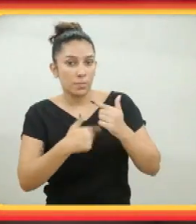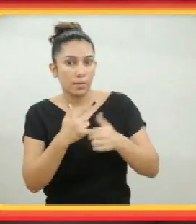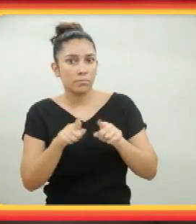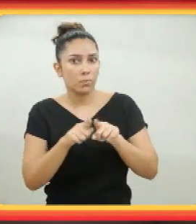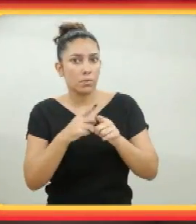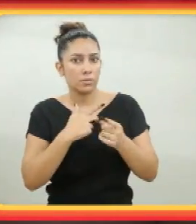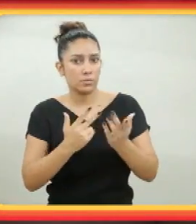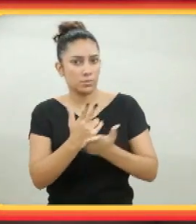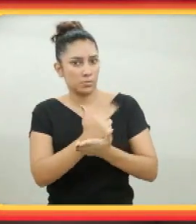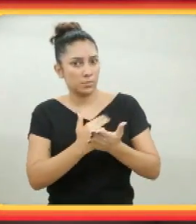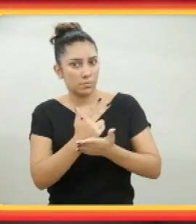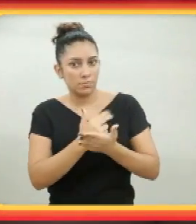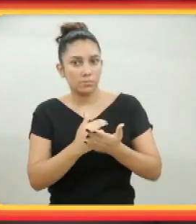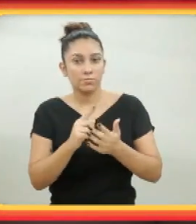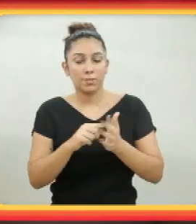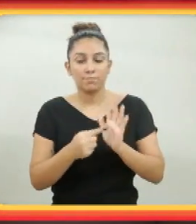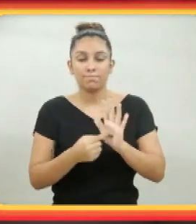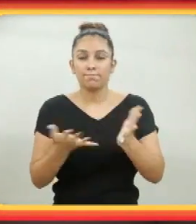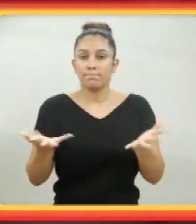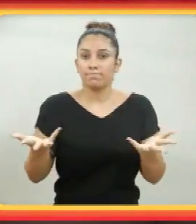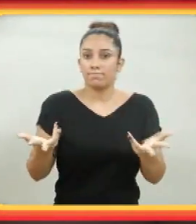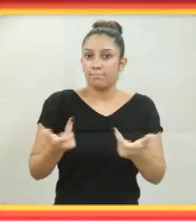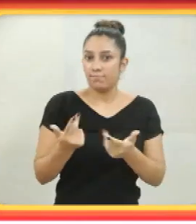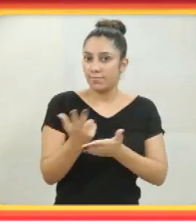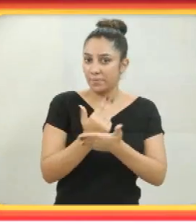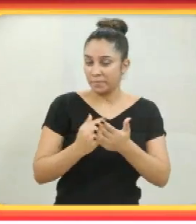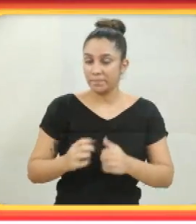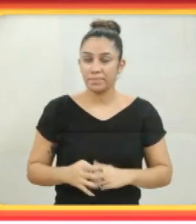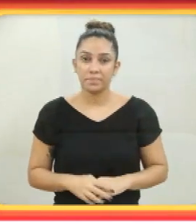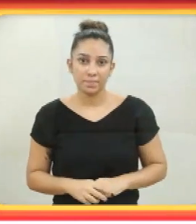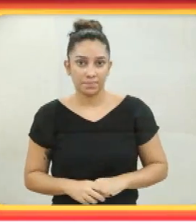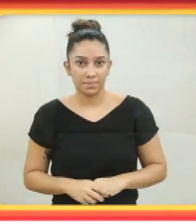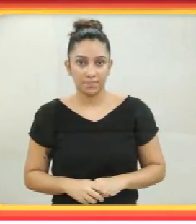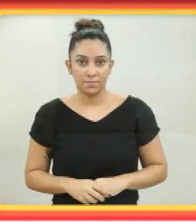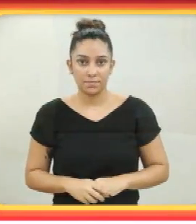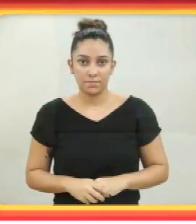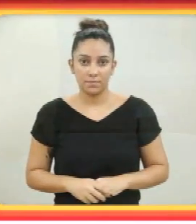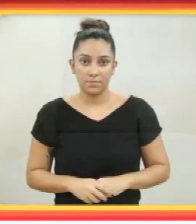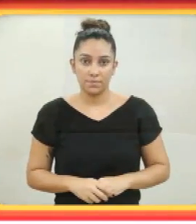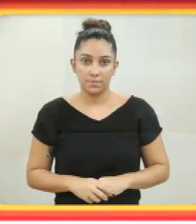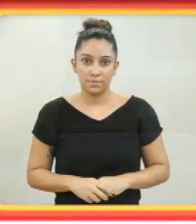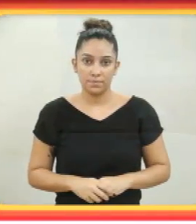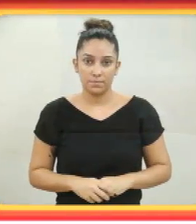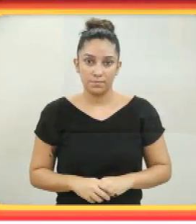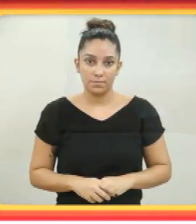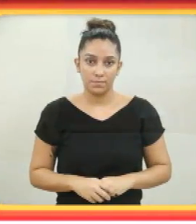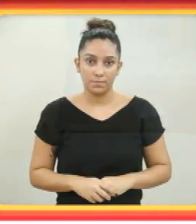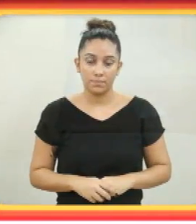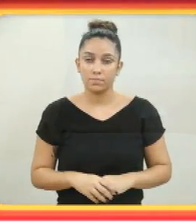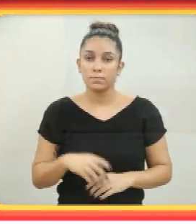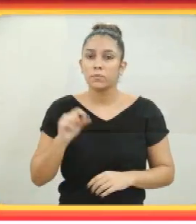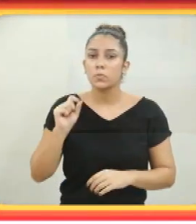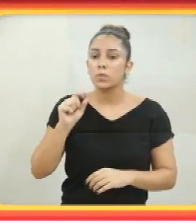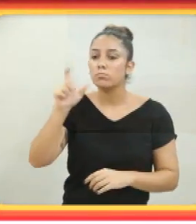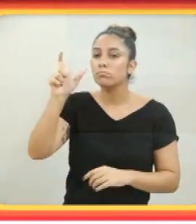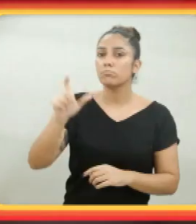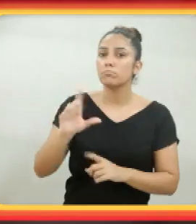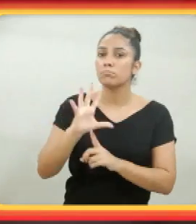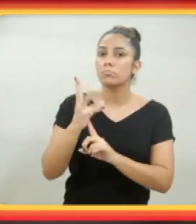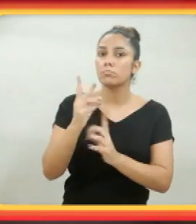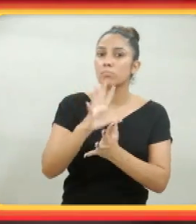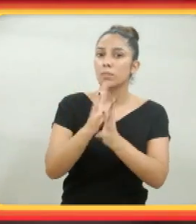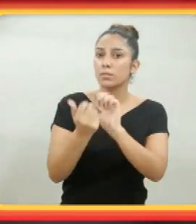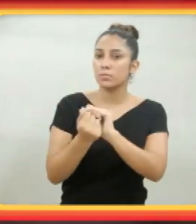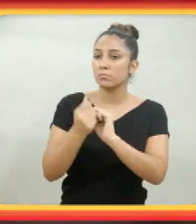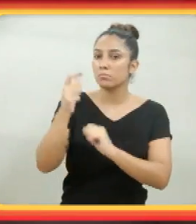com os desenhos também, a harmonia do desenho. Ana Virgínia, o que é ser uma artista plástica cega? É